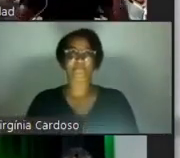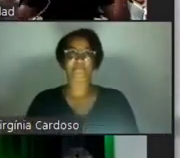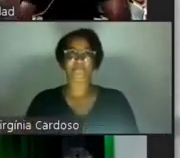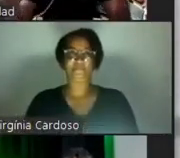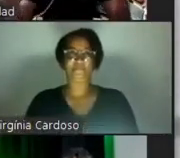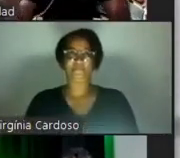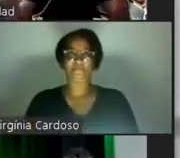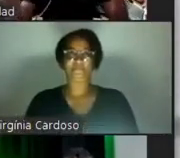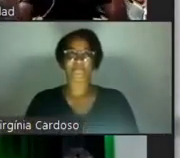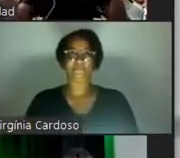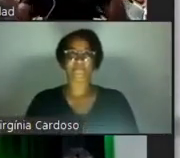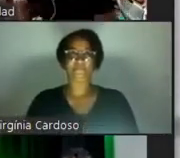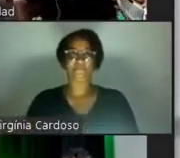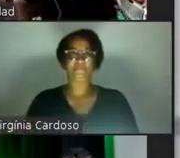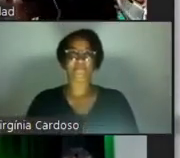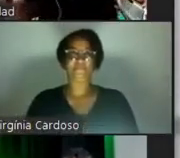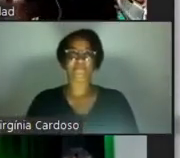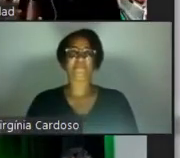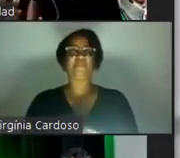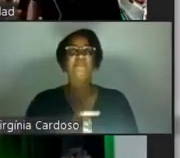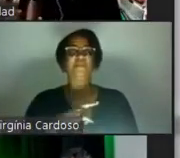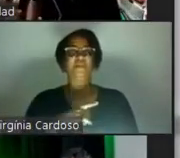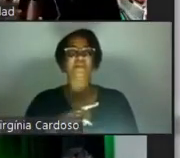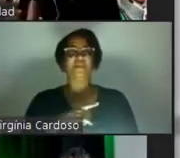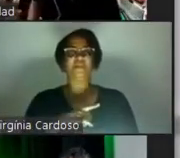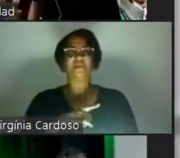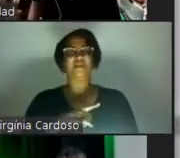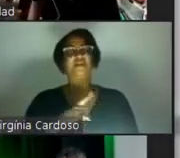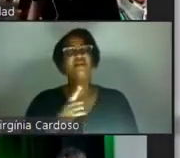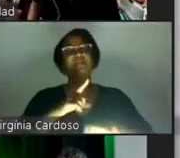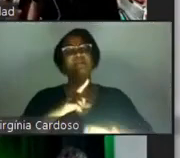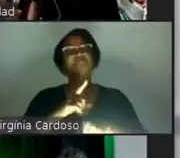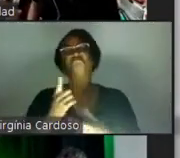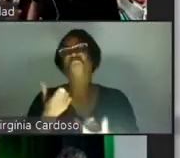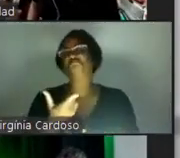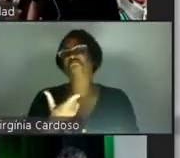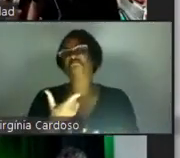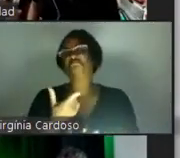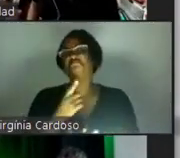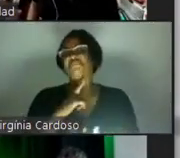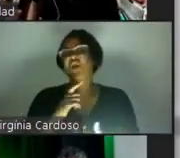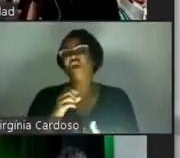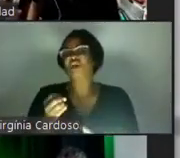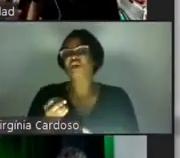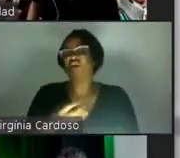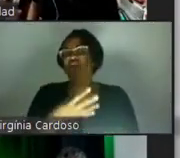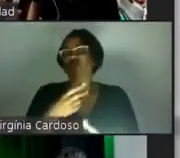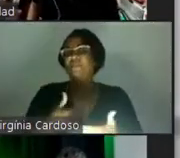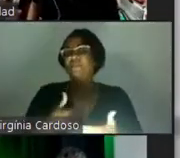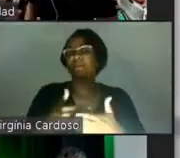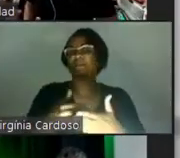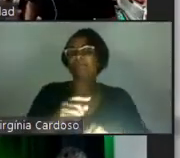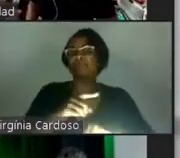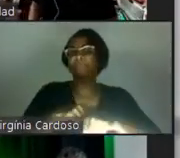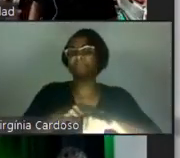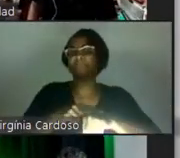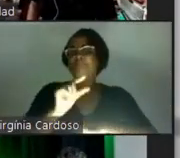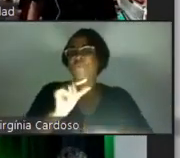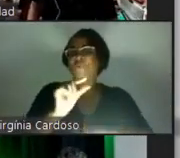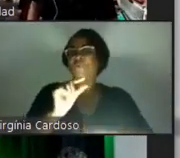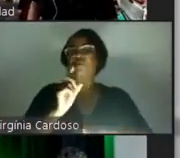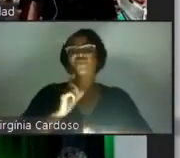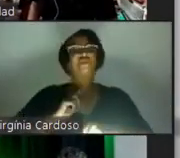Bodogó. Tem muito pouco tempo, gente, que eu tô editando por editora. É, sempre foi eu